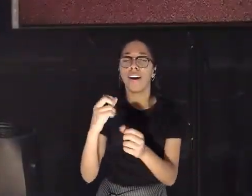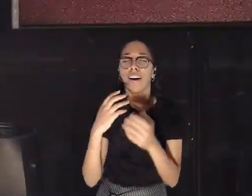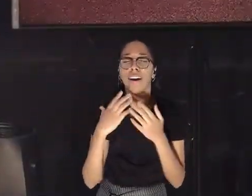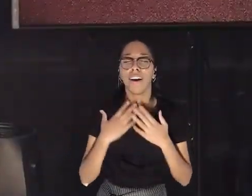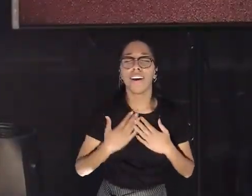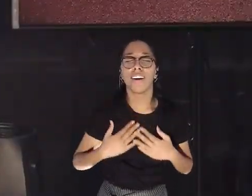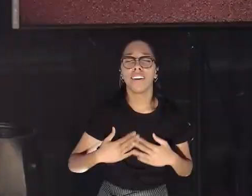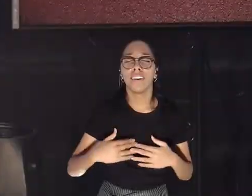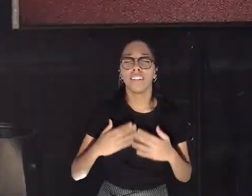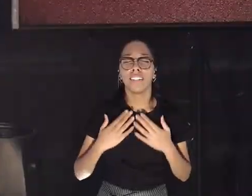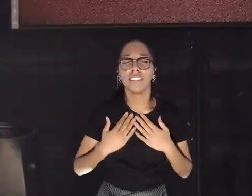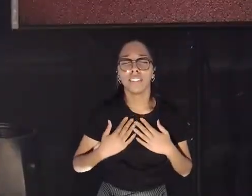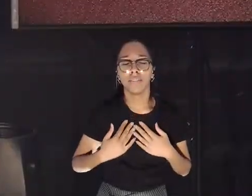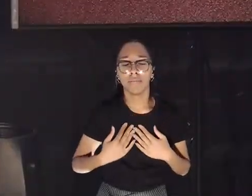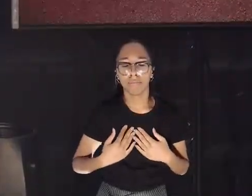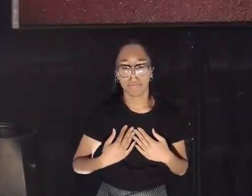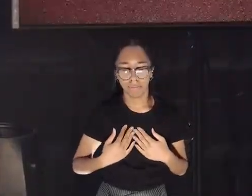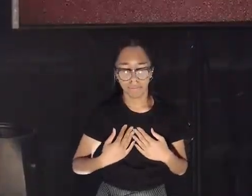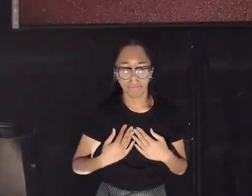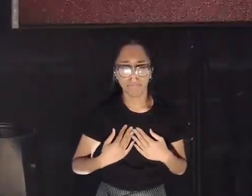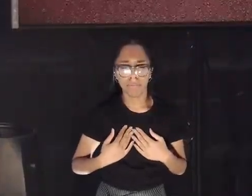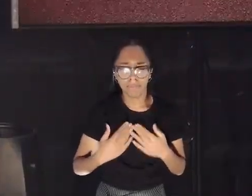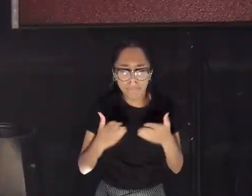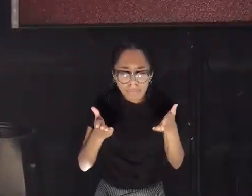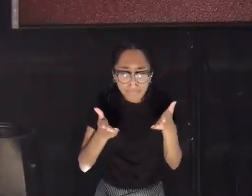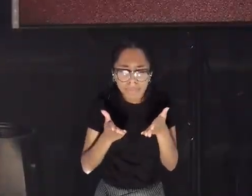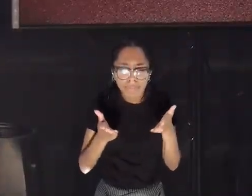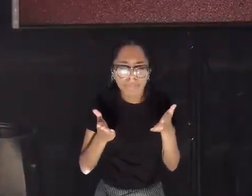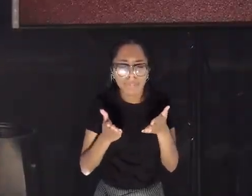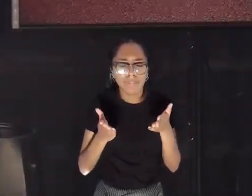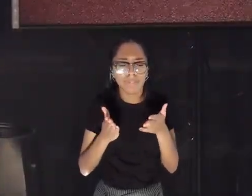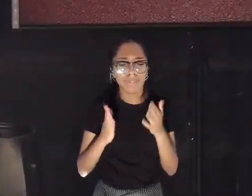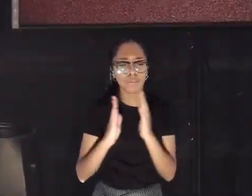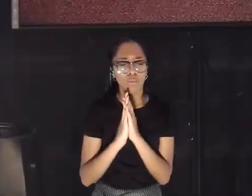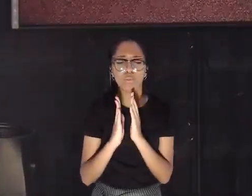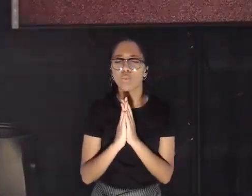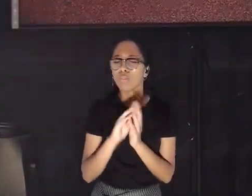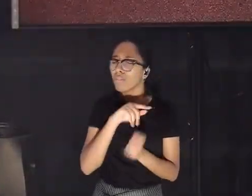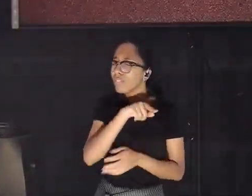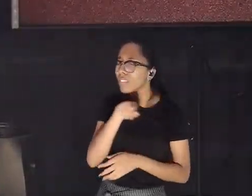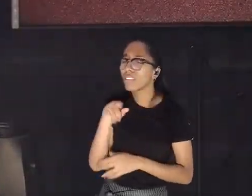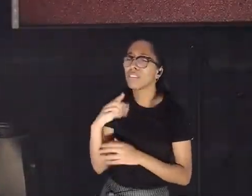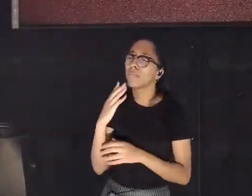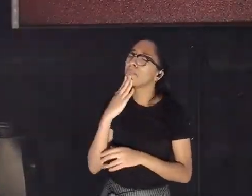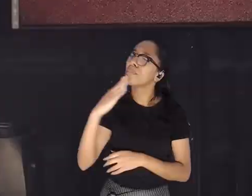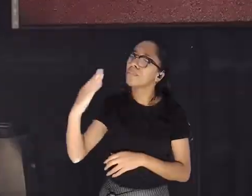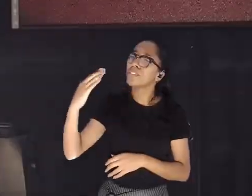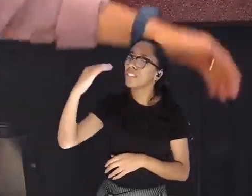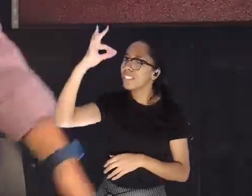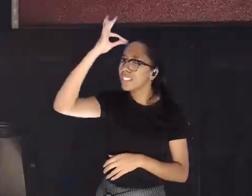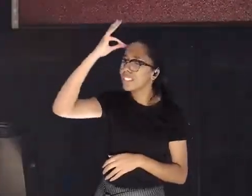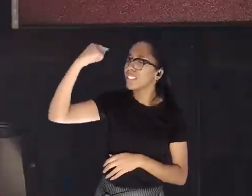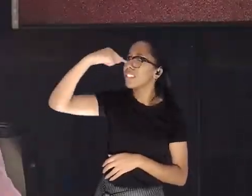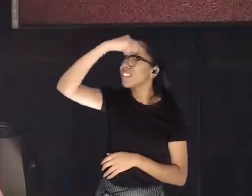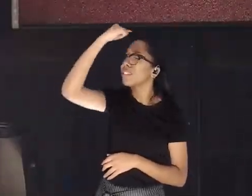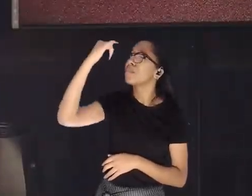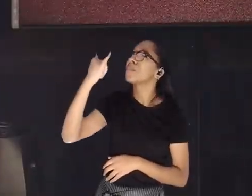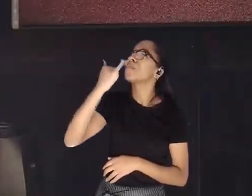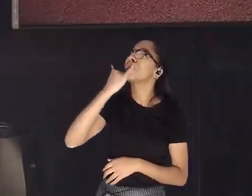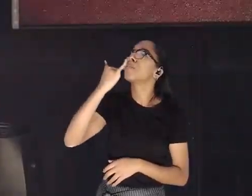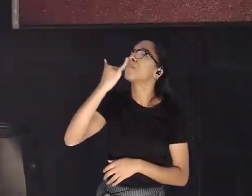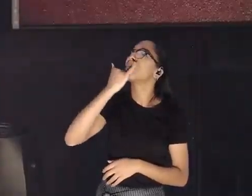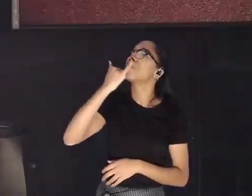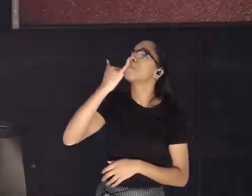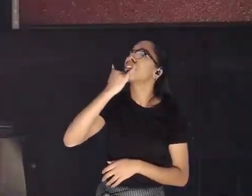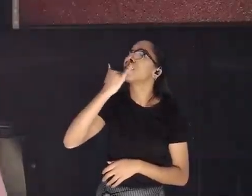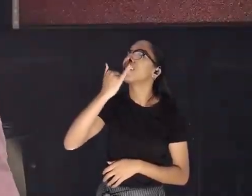Eu queria que você pedisse perdão ao Espírito Santo por você talvez ter se afastado dele. Fala: Espírito Santo, me perdoa.